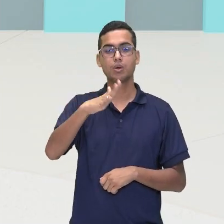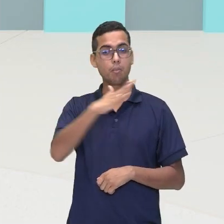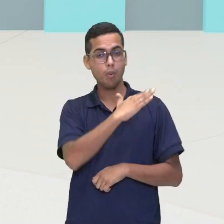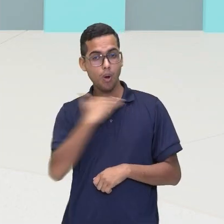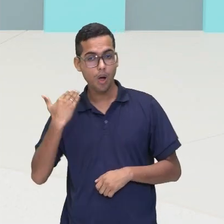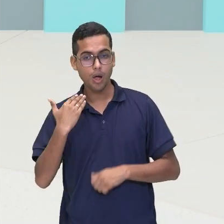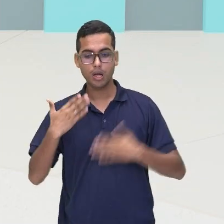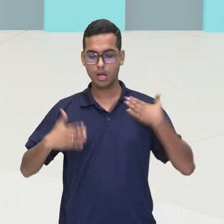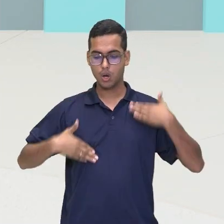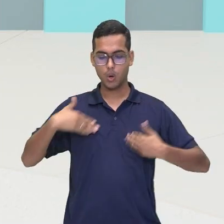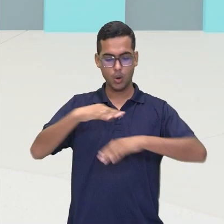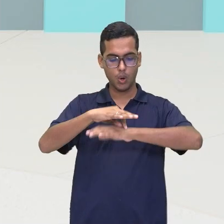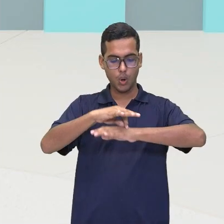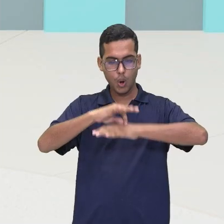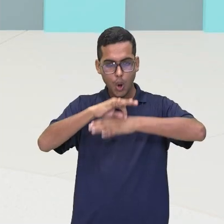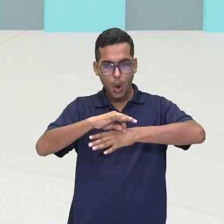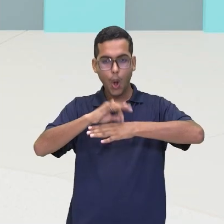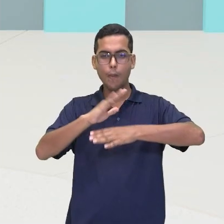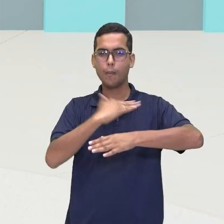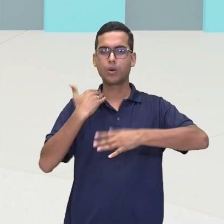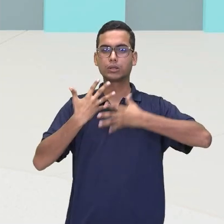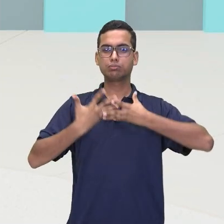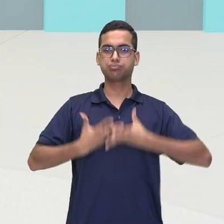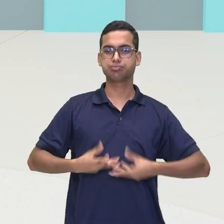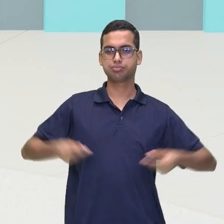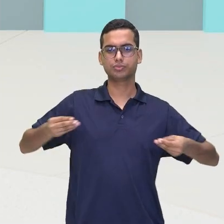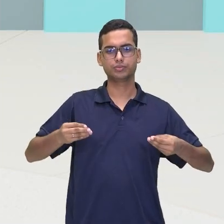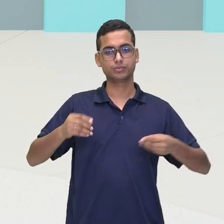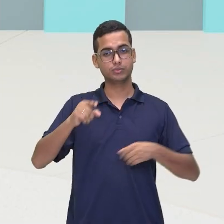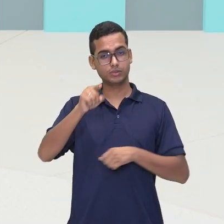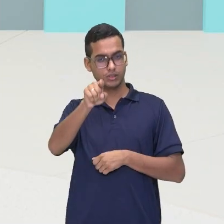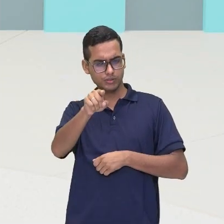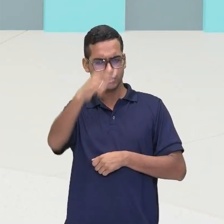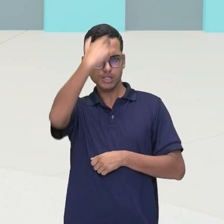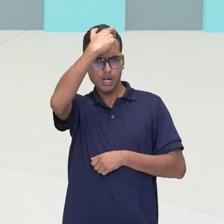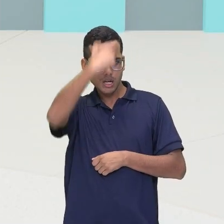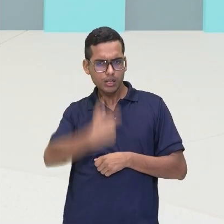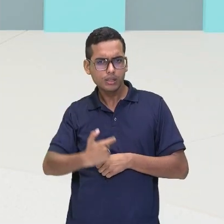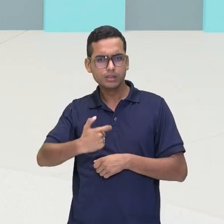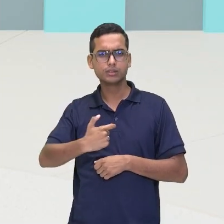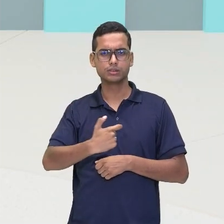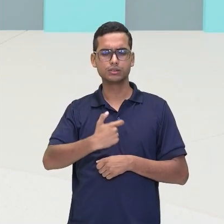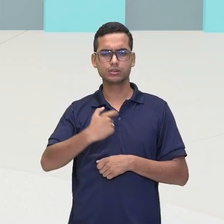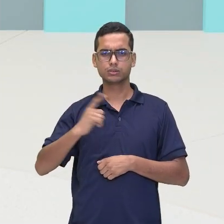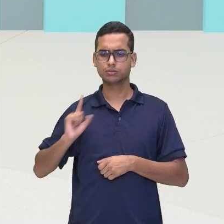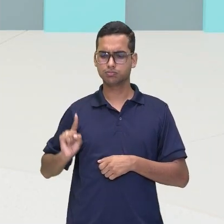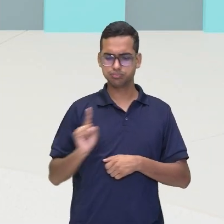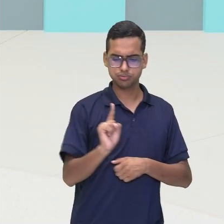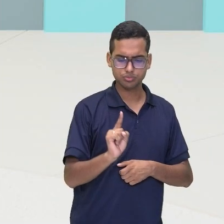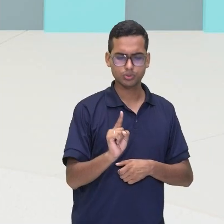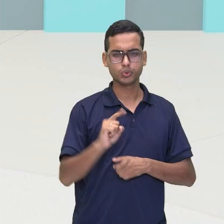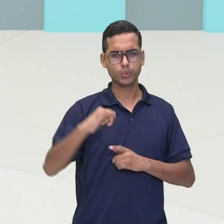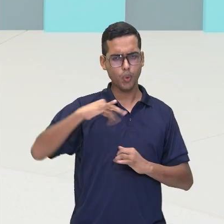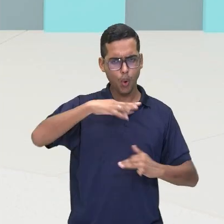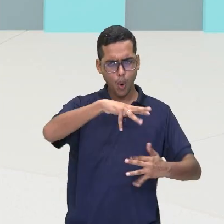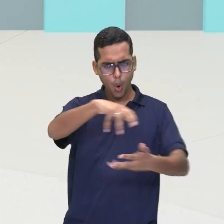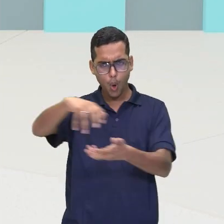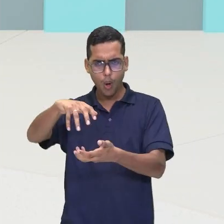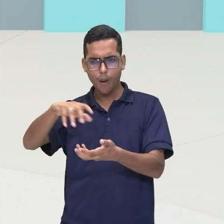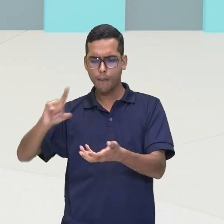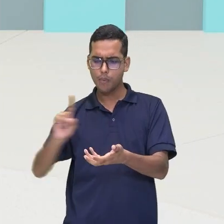o seu ser aí, o ser lançado, colocado no mundo, a sua essência, as